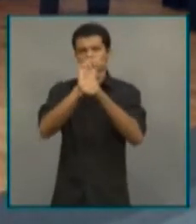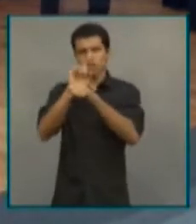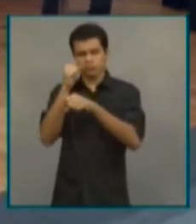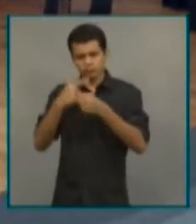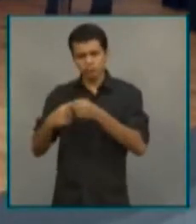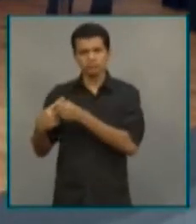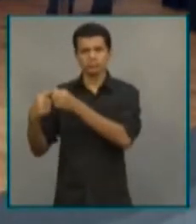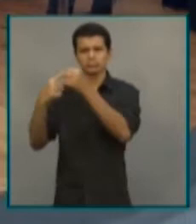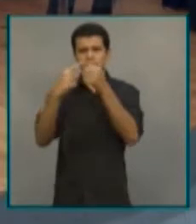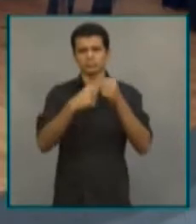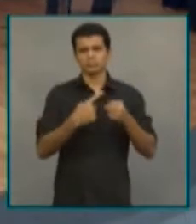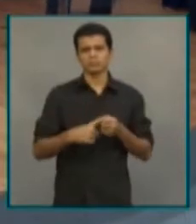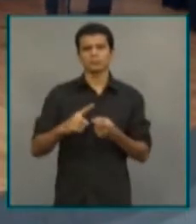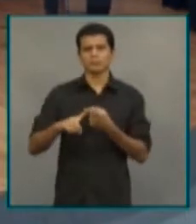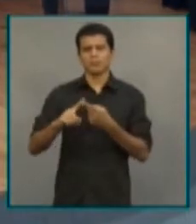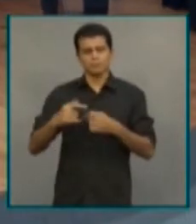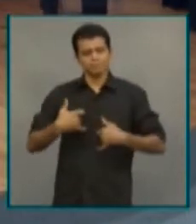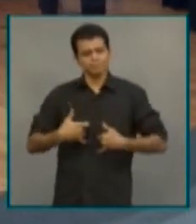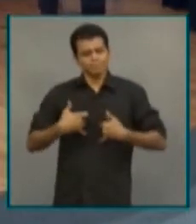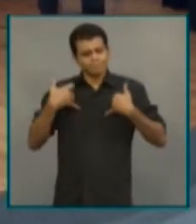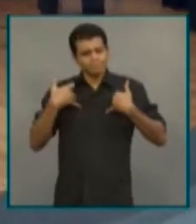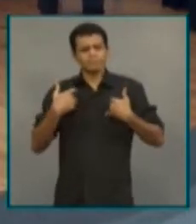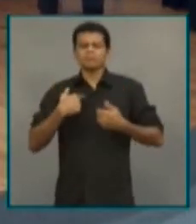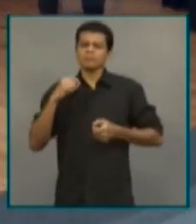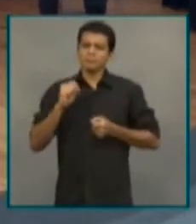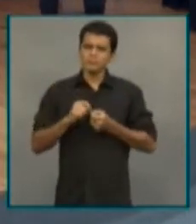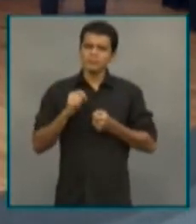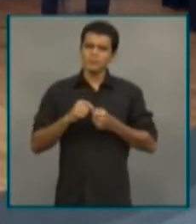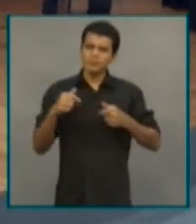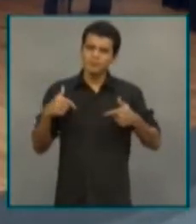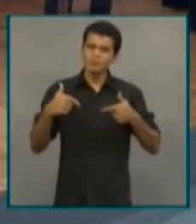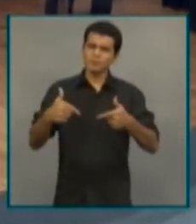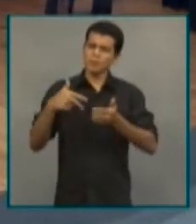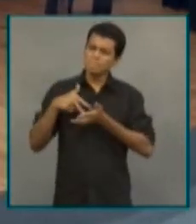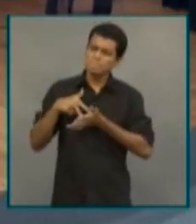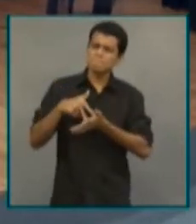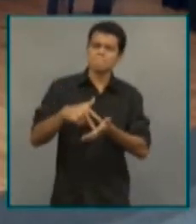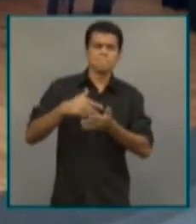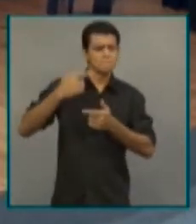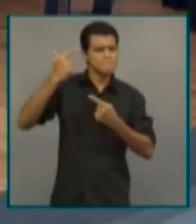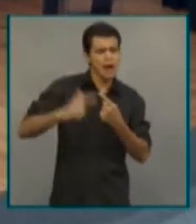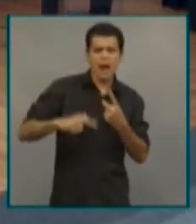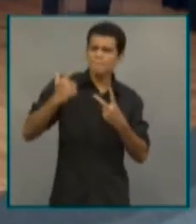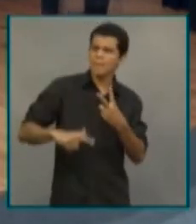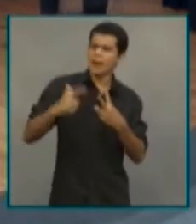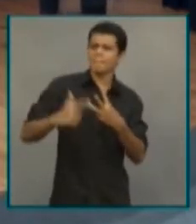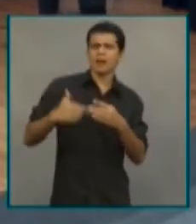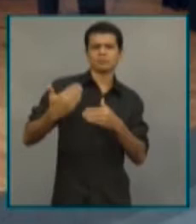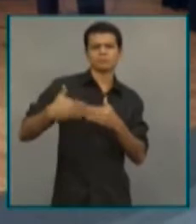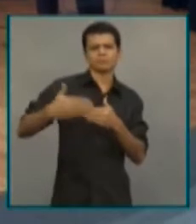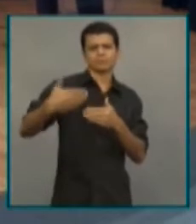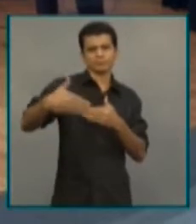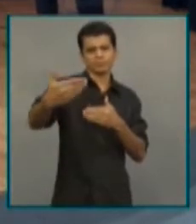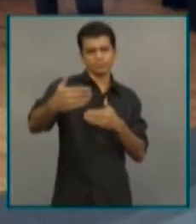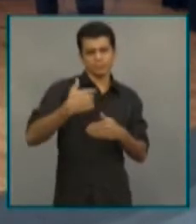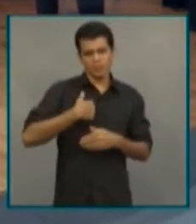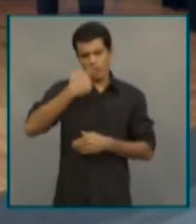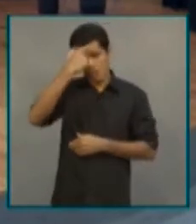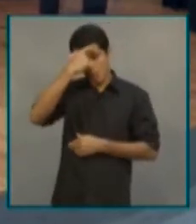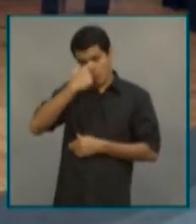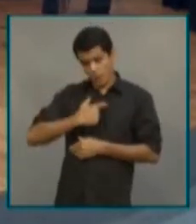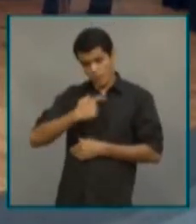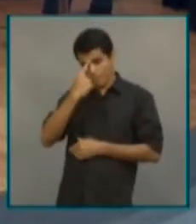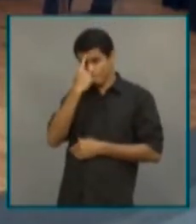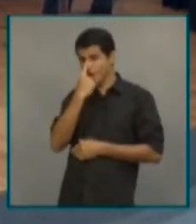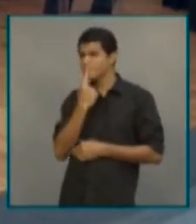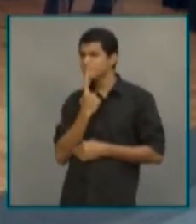fiz e tenho certeza, tenho determinação para fazer muito mais pela OAB. O meu perfil aqui não é de política, o meu